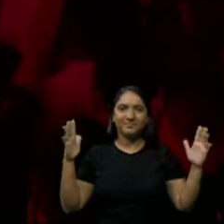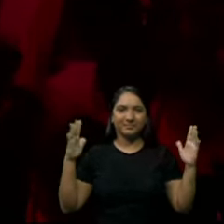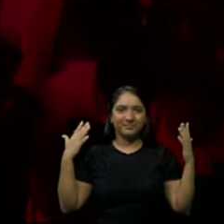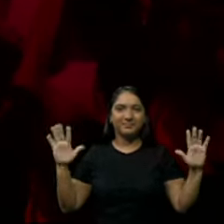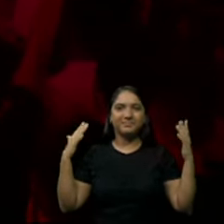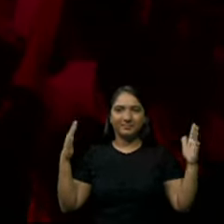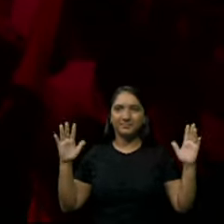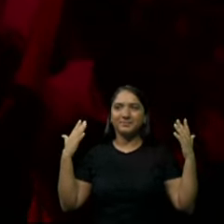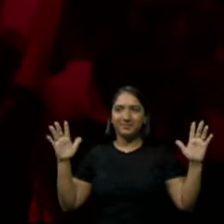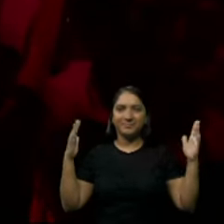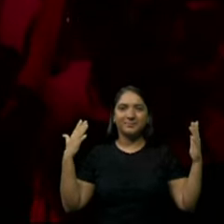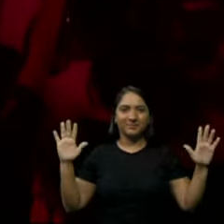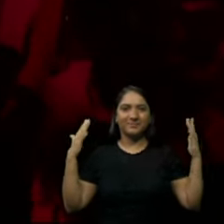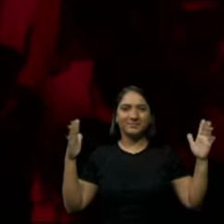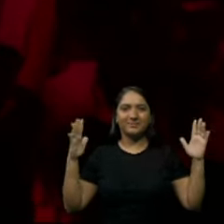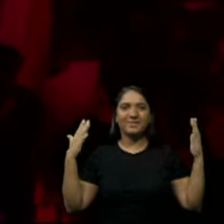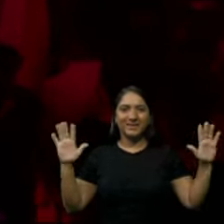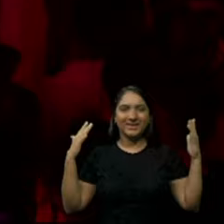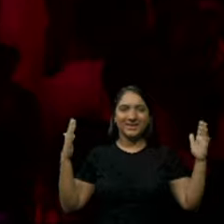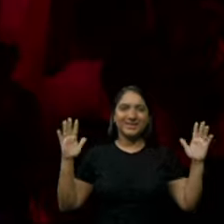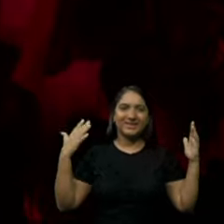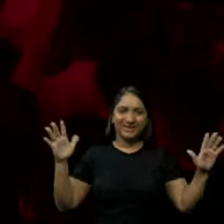E aí